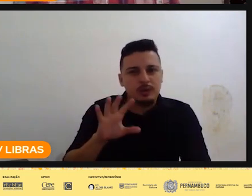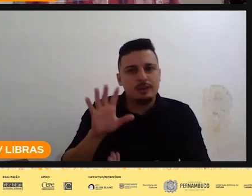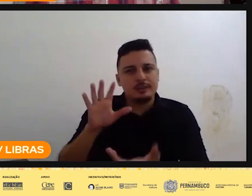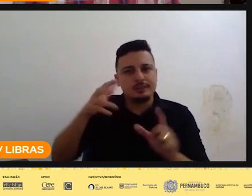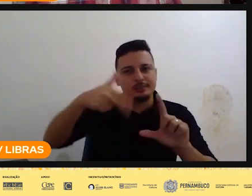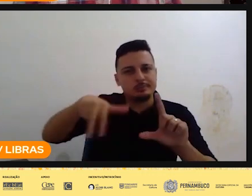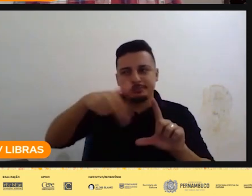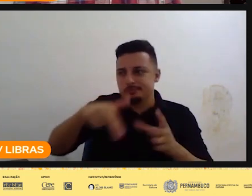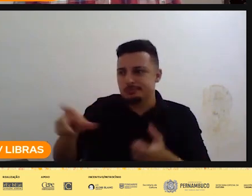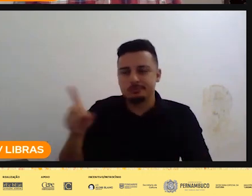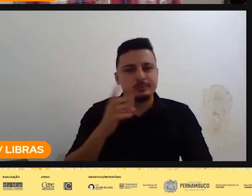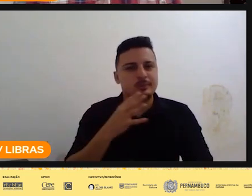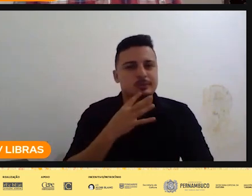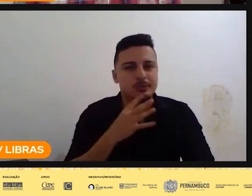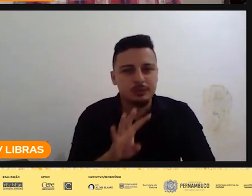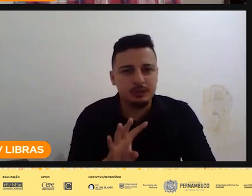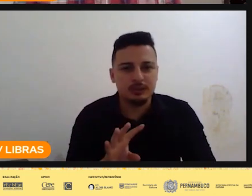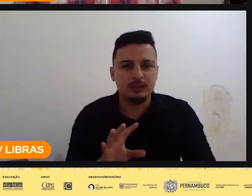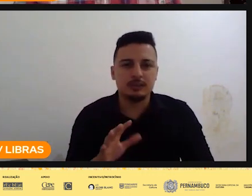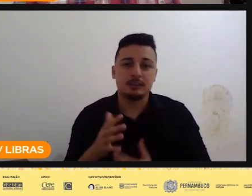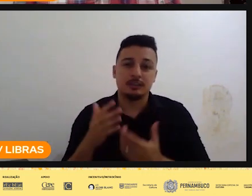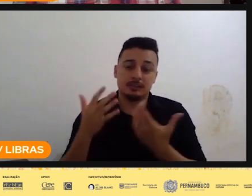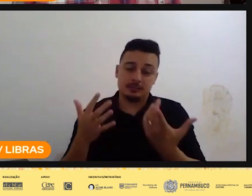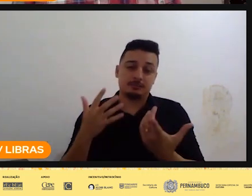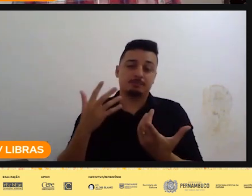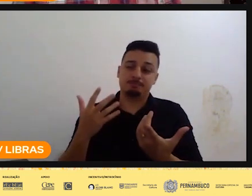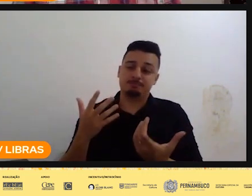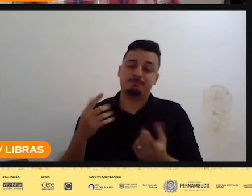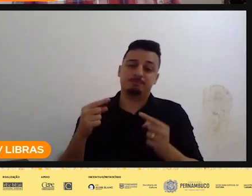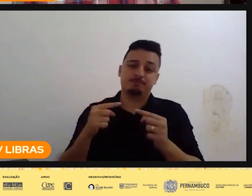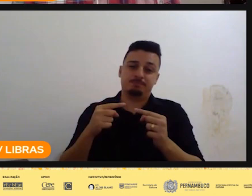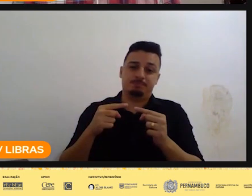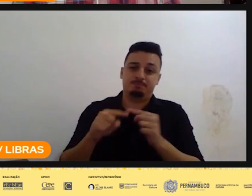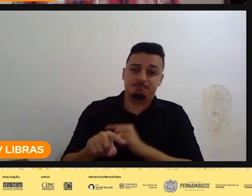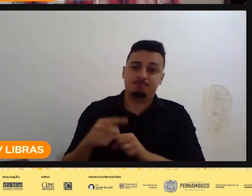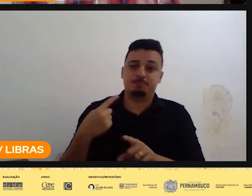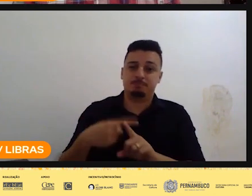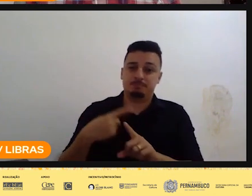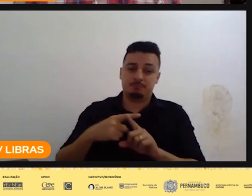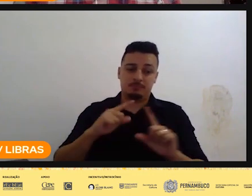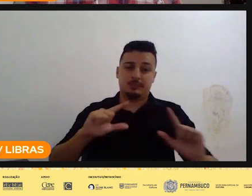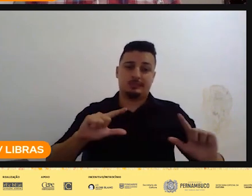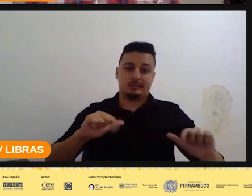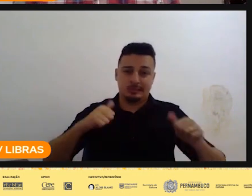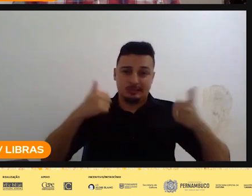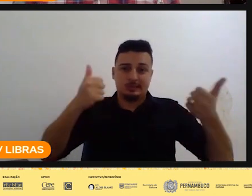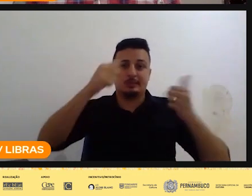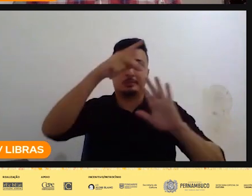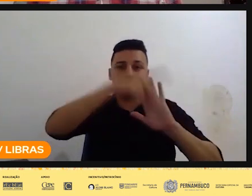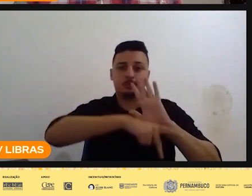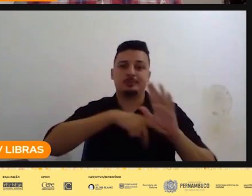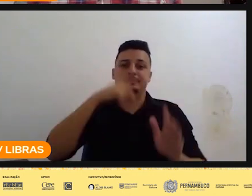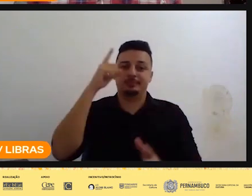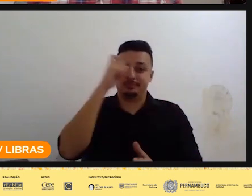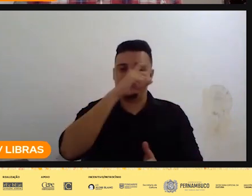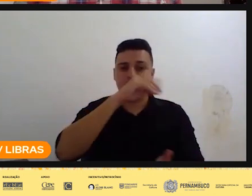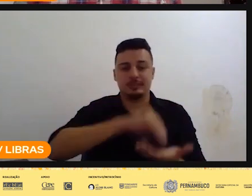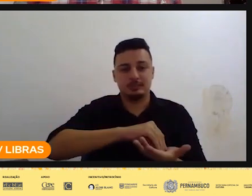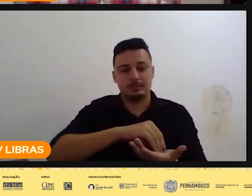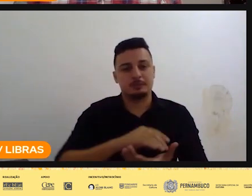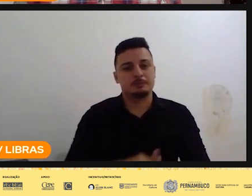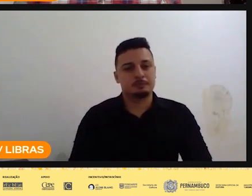da comissão não acaba sendo, às vezes, não reflete nos melhores projetos para serem executados.